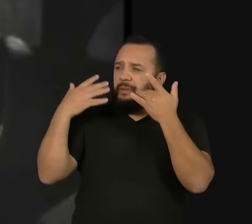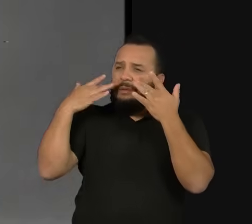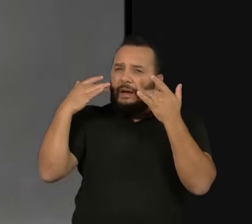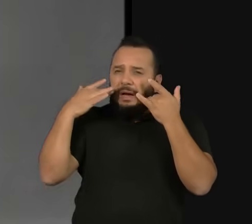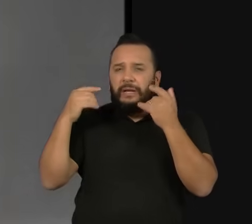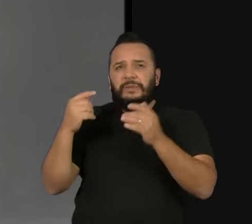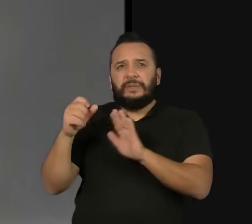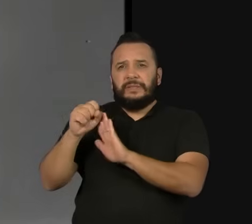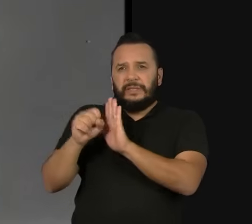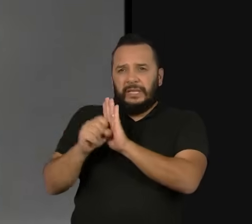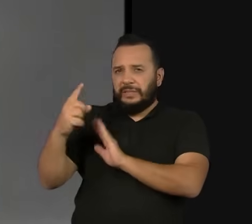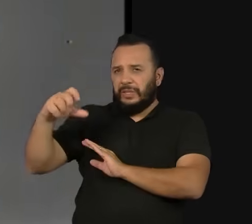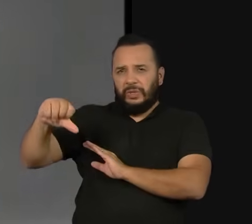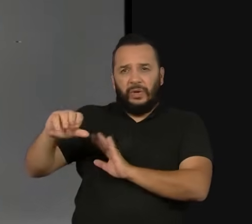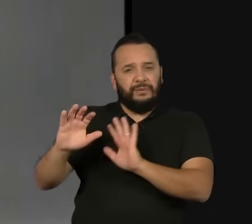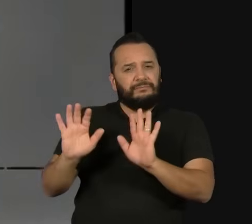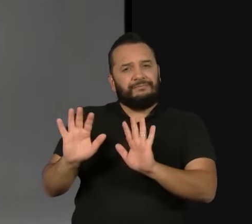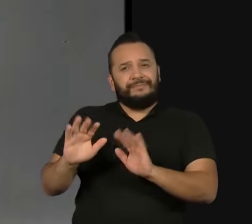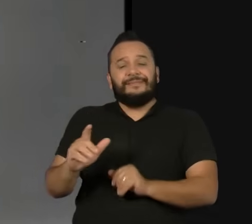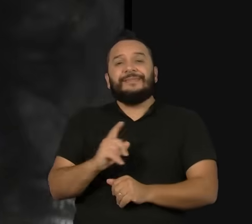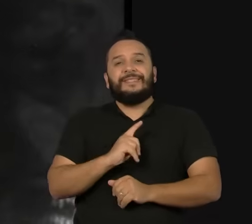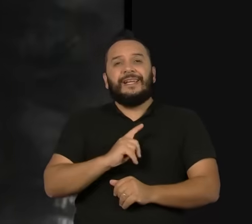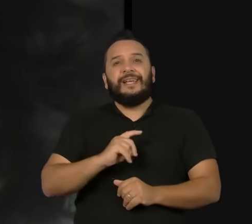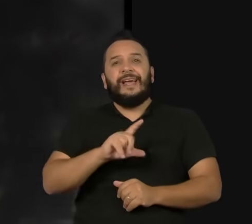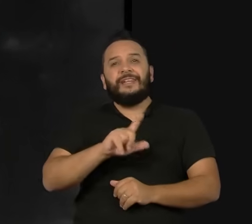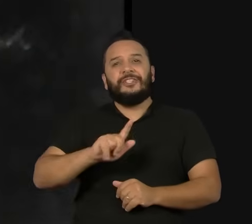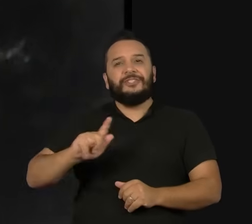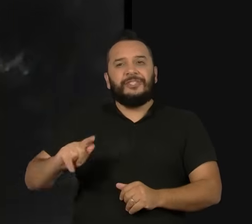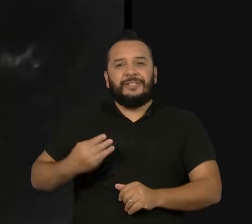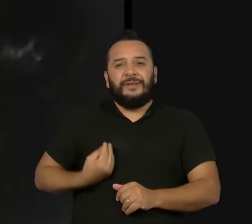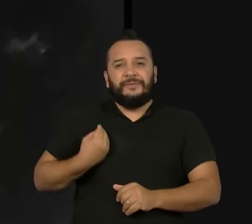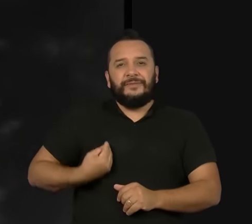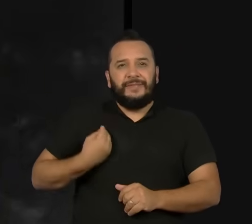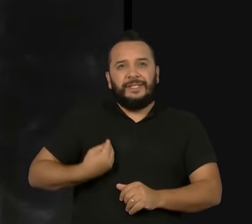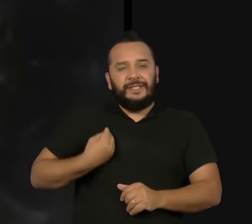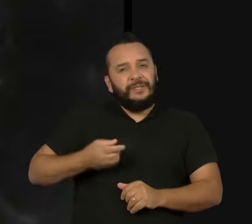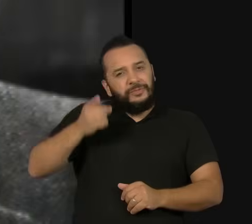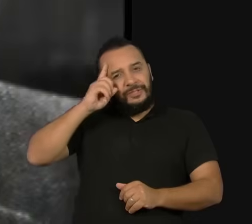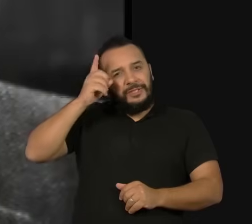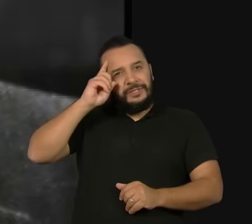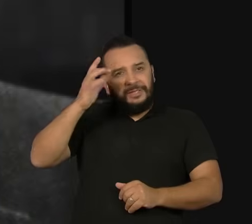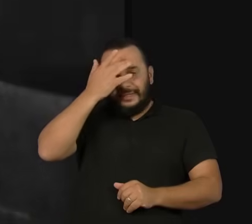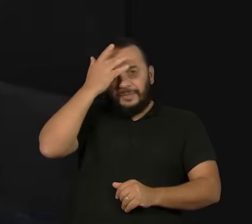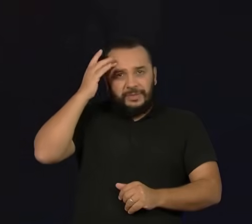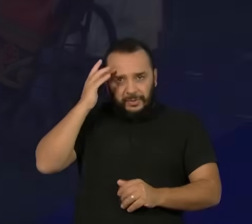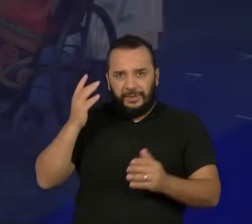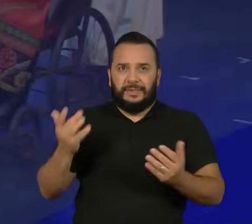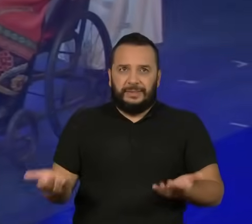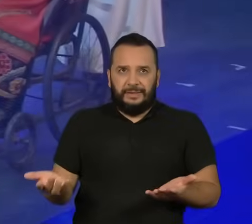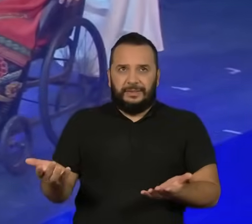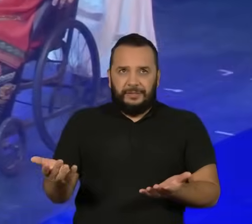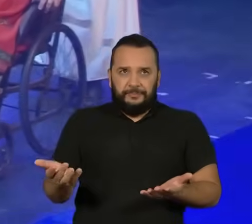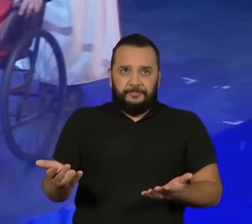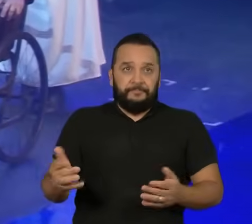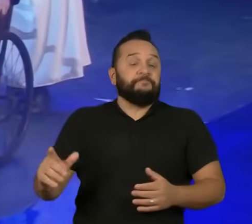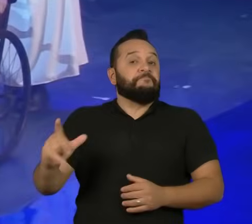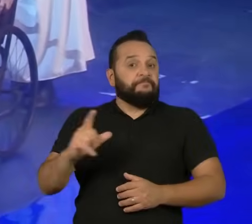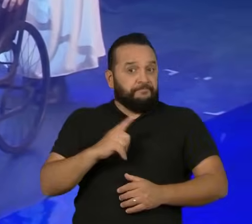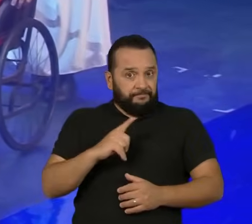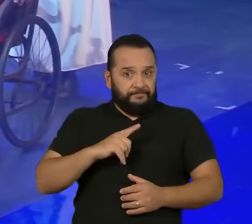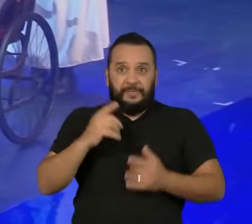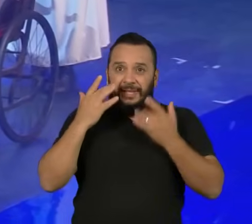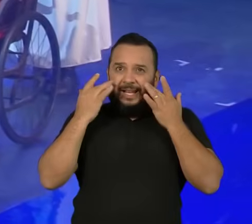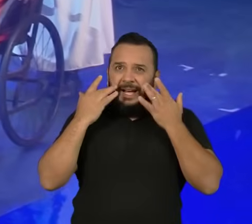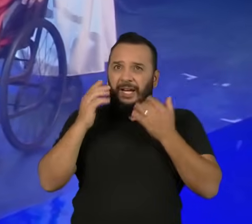XIX para criar diálogos mais próximos da linguagem cotidiana. E entre suas grandes